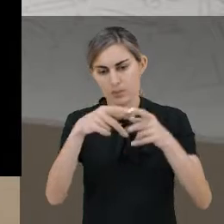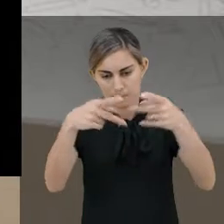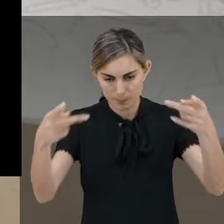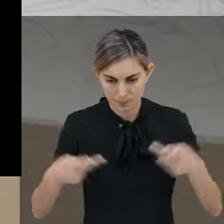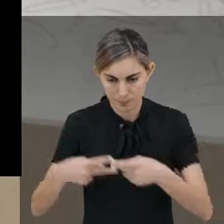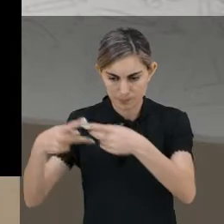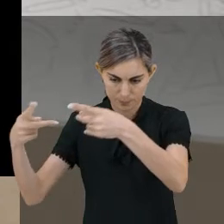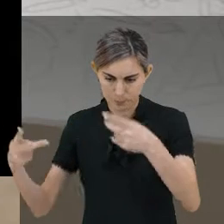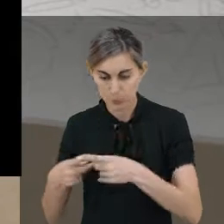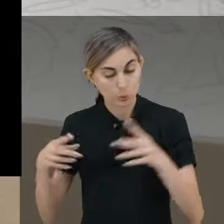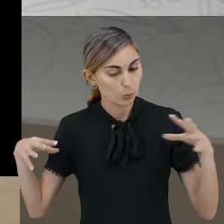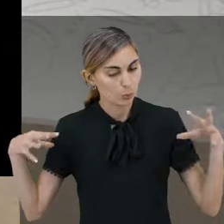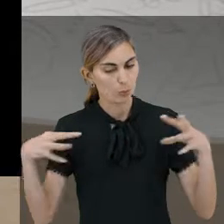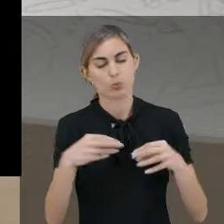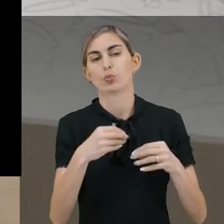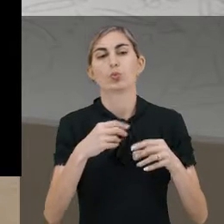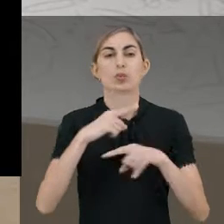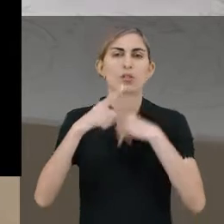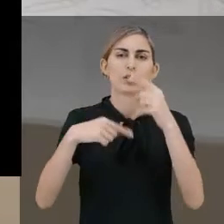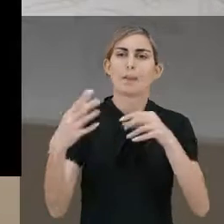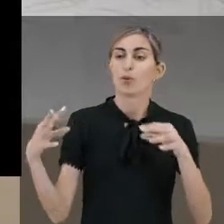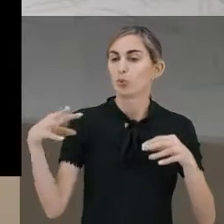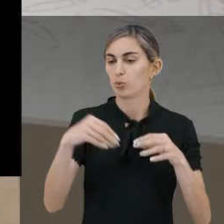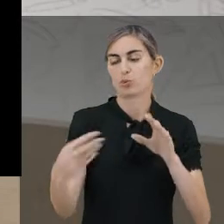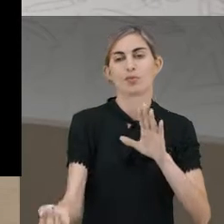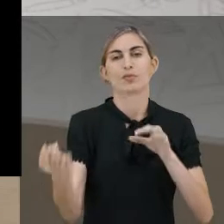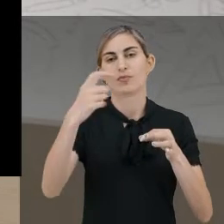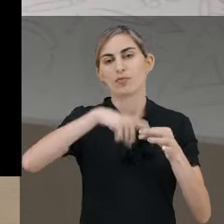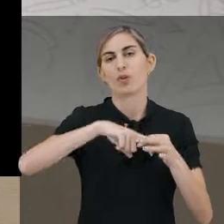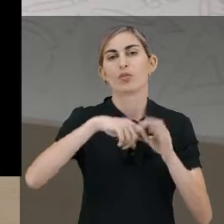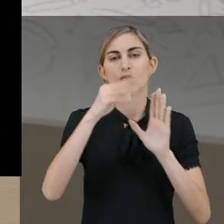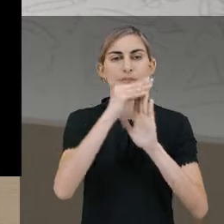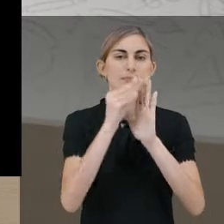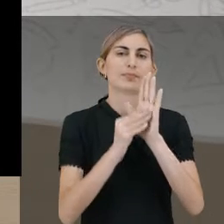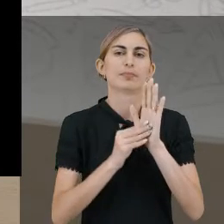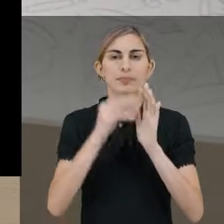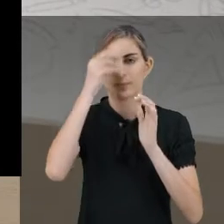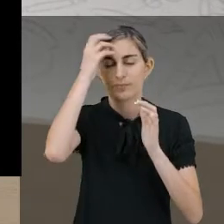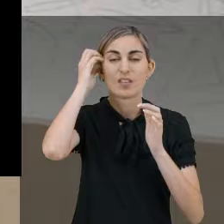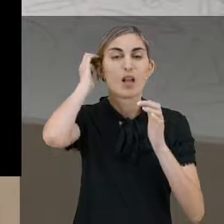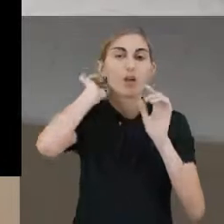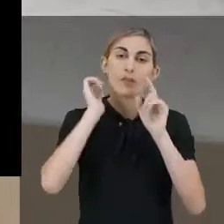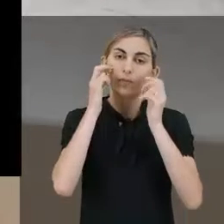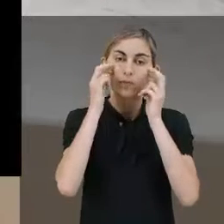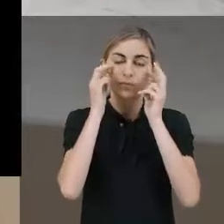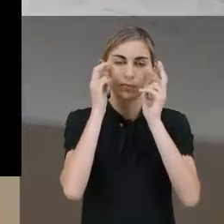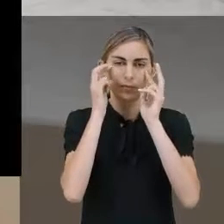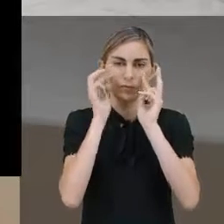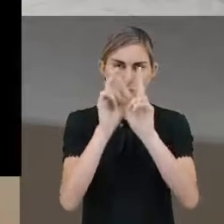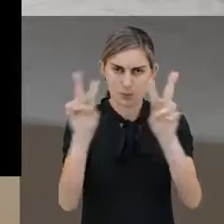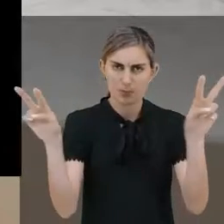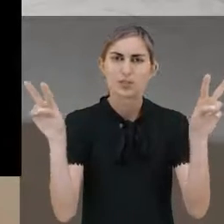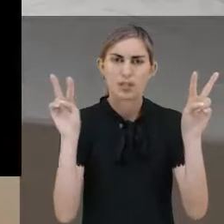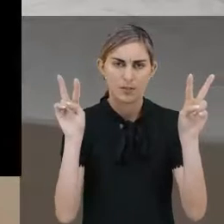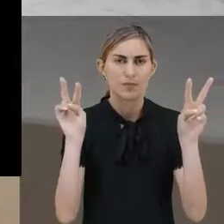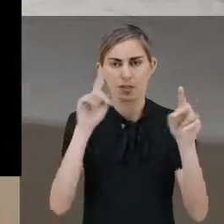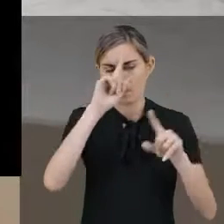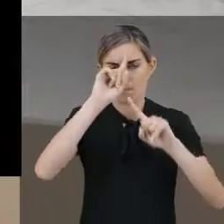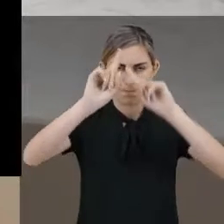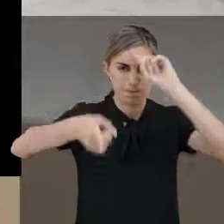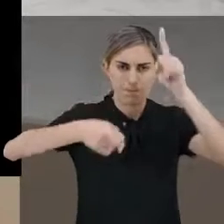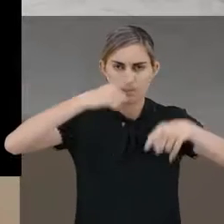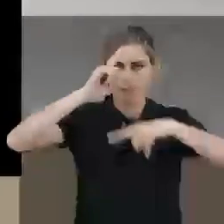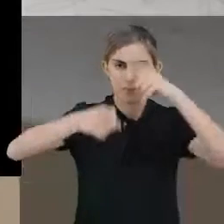da tabela prato e irá retornar todos eles. Vocês podem observar que nesse comando